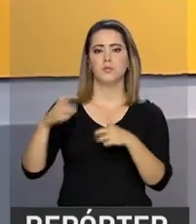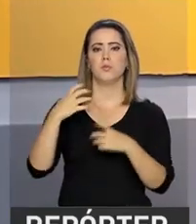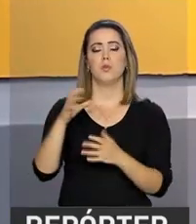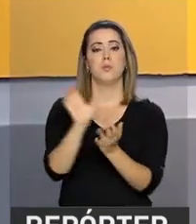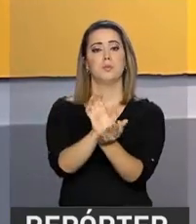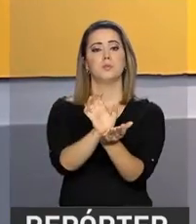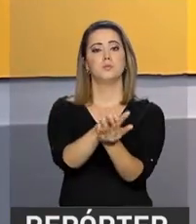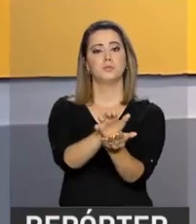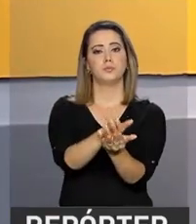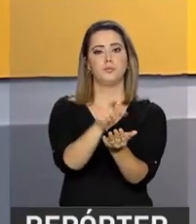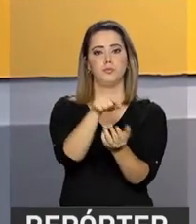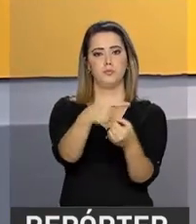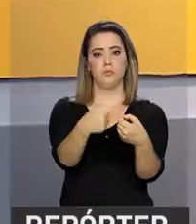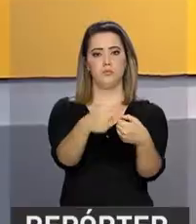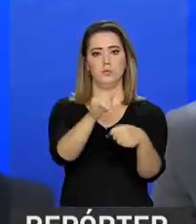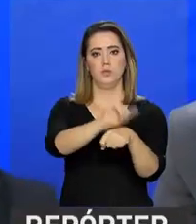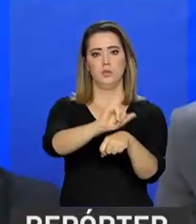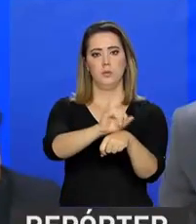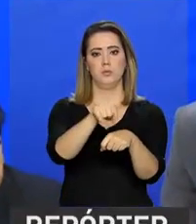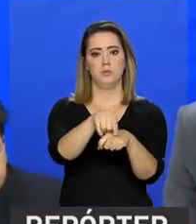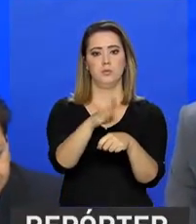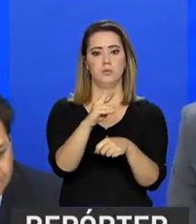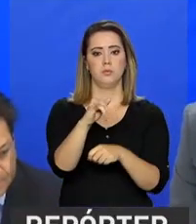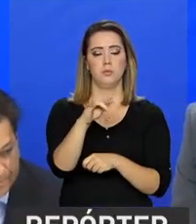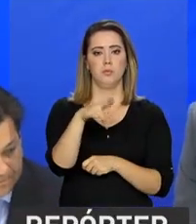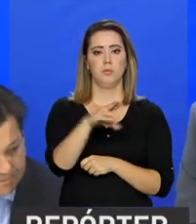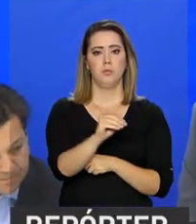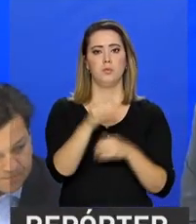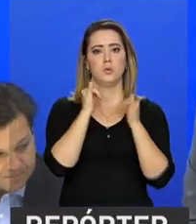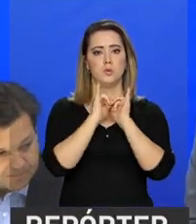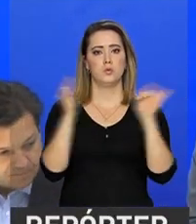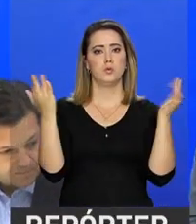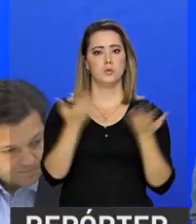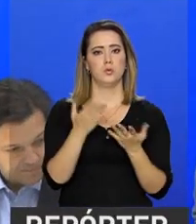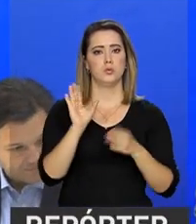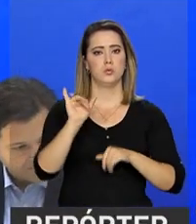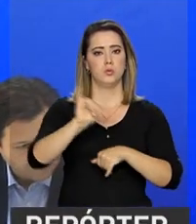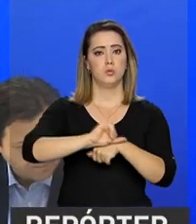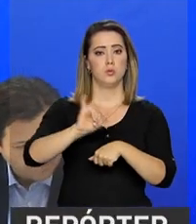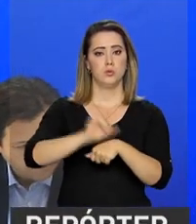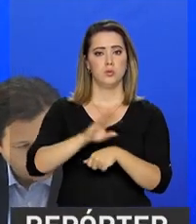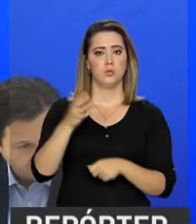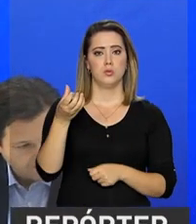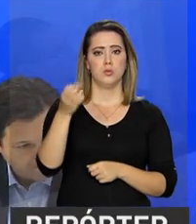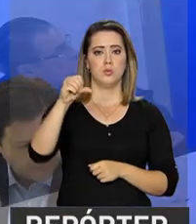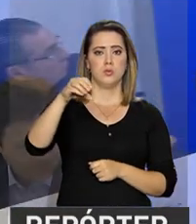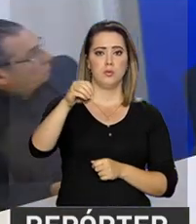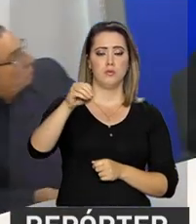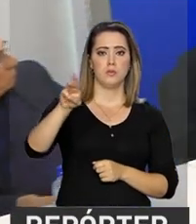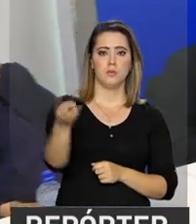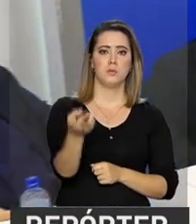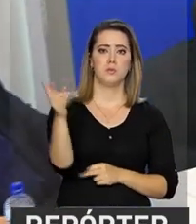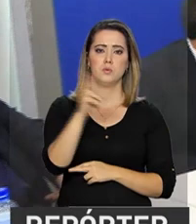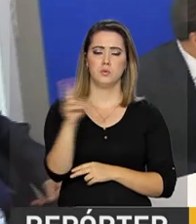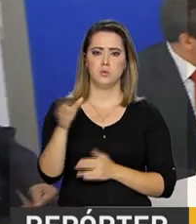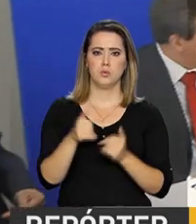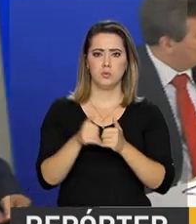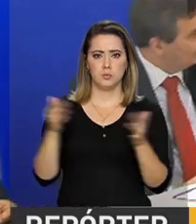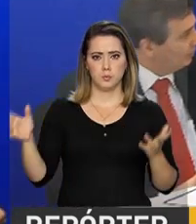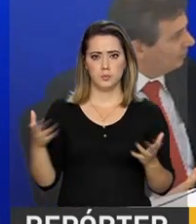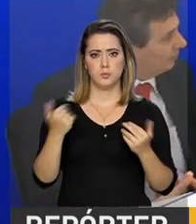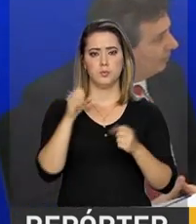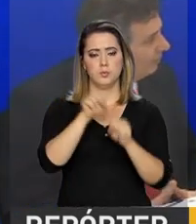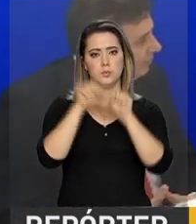recife o ministro das cidades bruno araújo anunciou hoje na capital pernambucana a entrega de 900 milhões de reais para ampliação